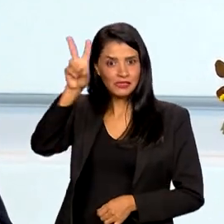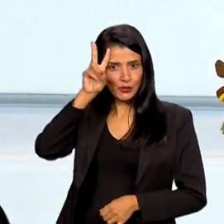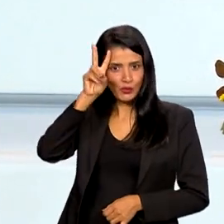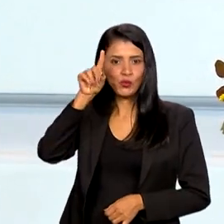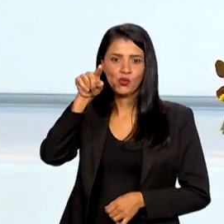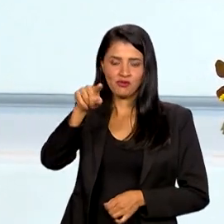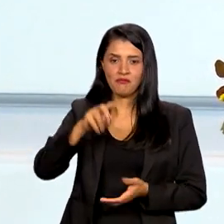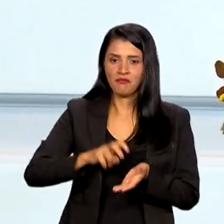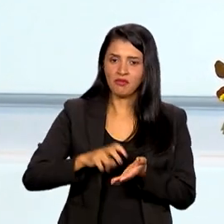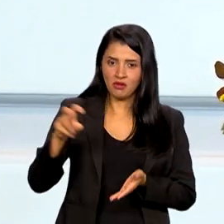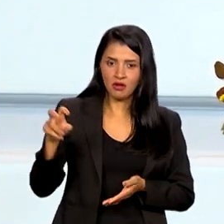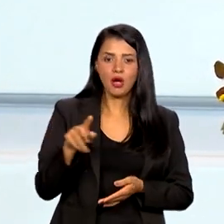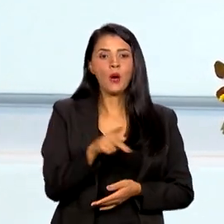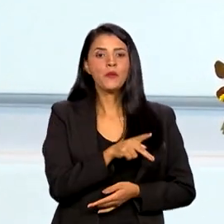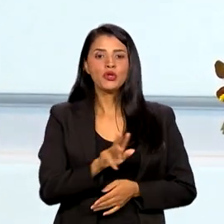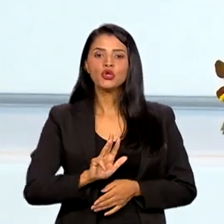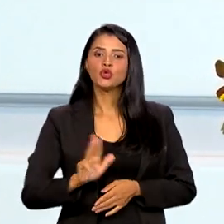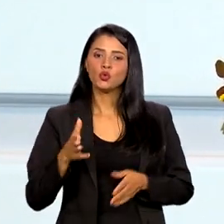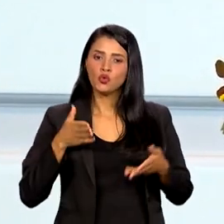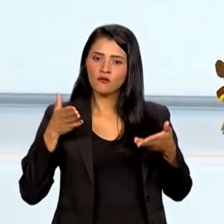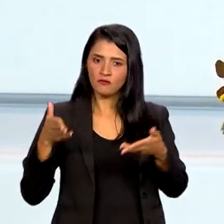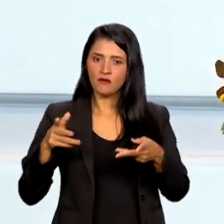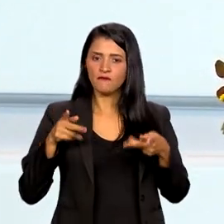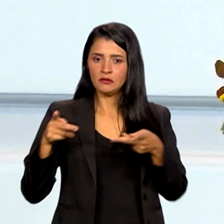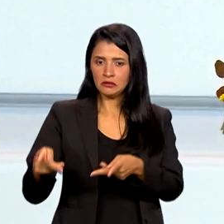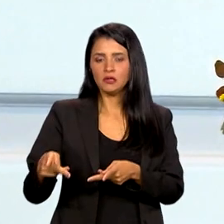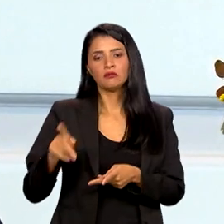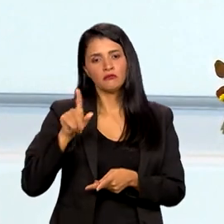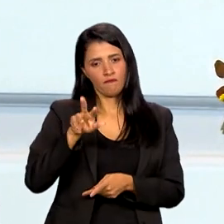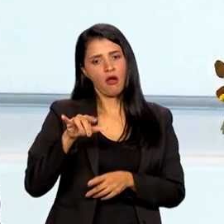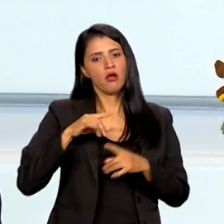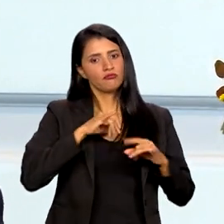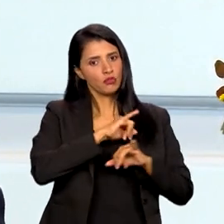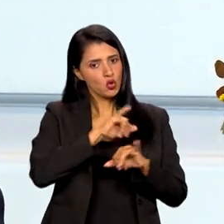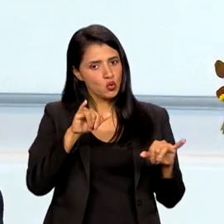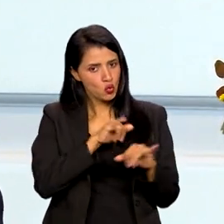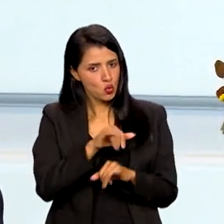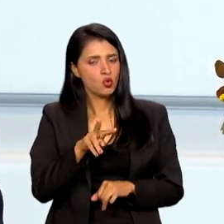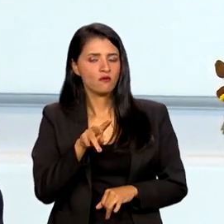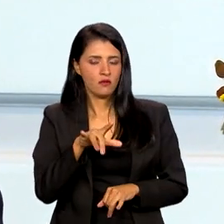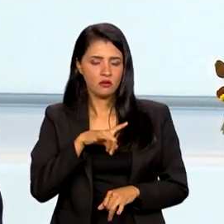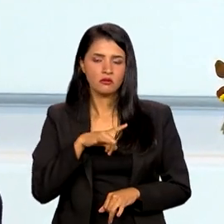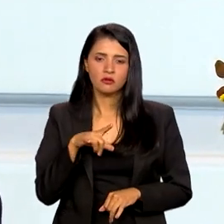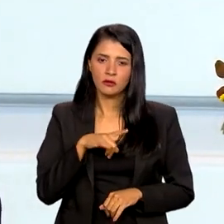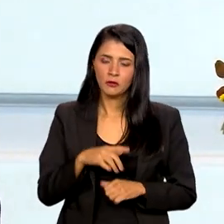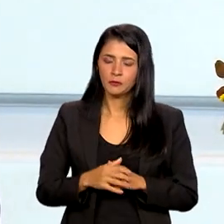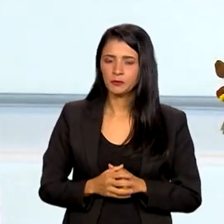uma visita e deve ter algum anúncio, né, relativo a isso.